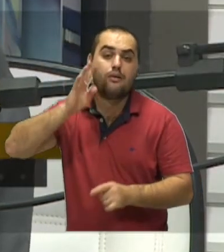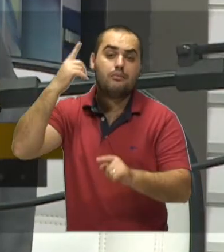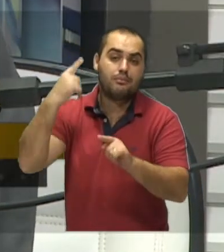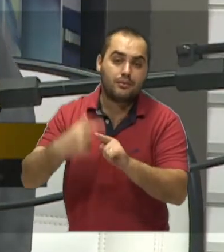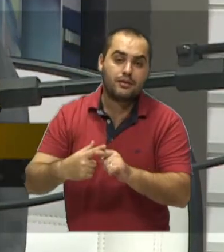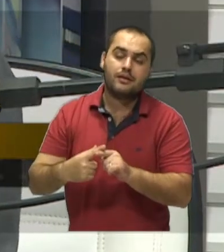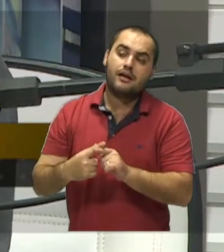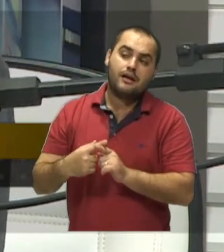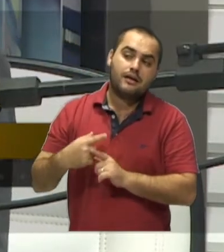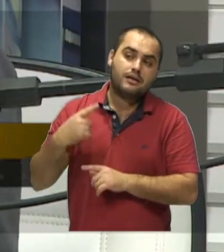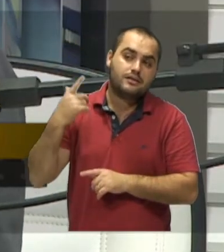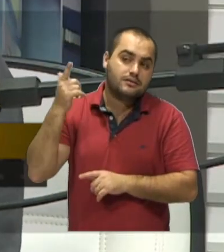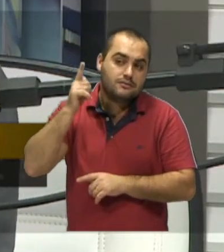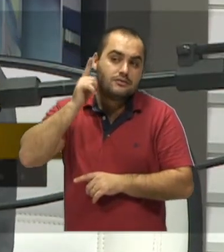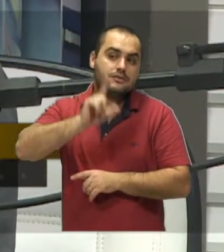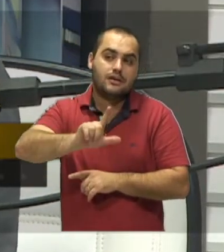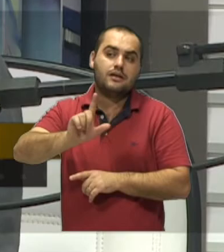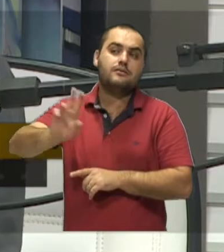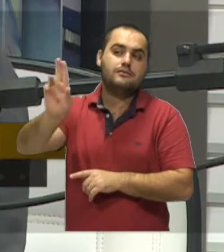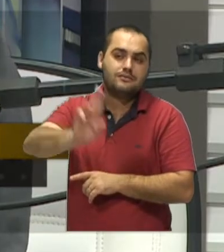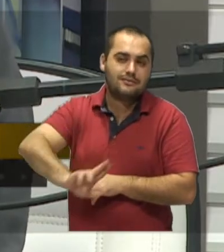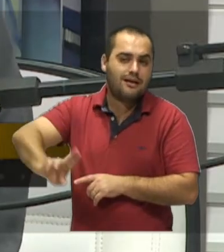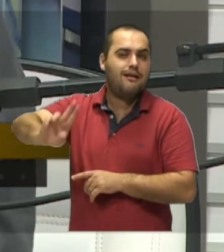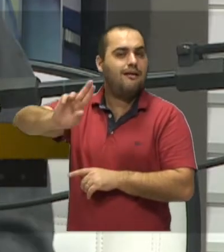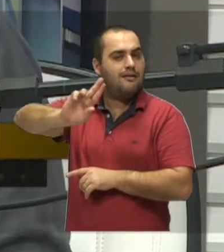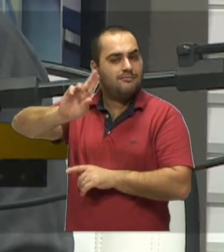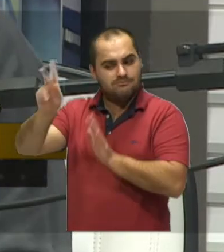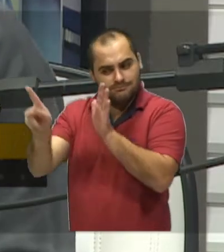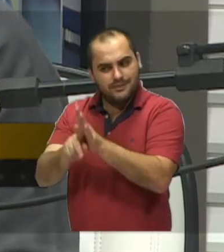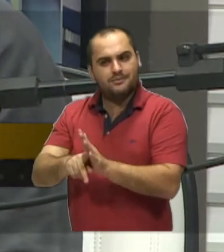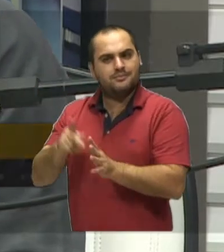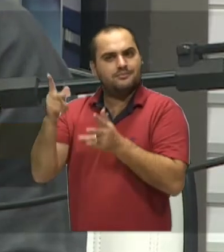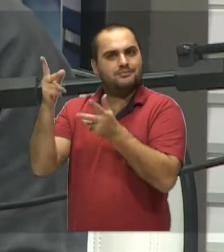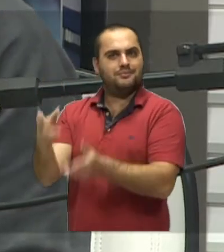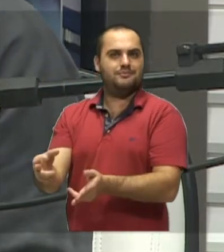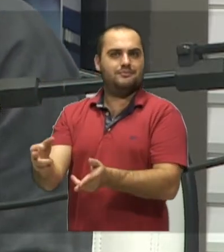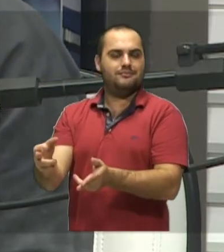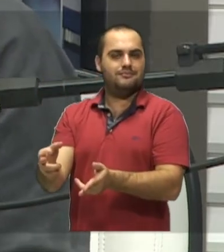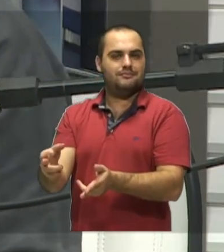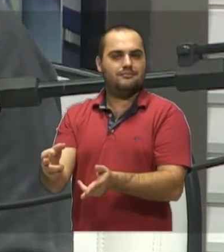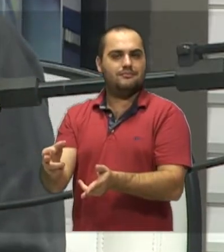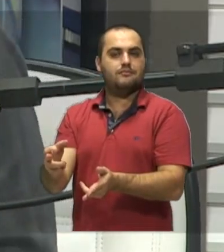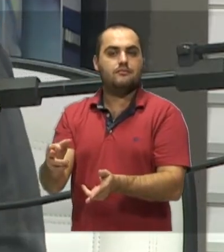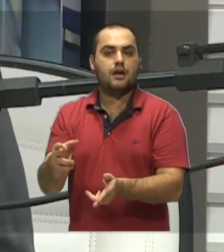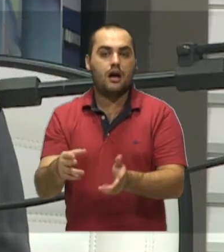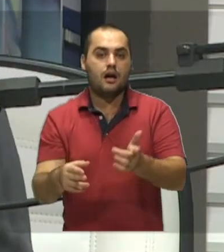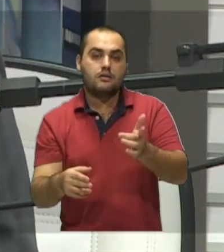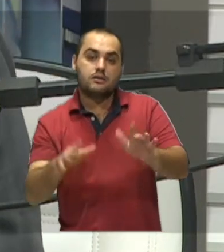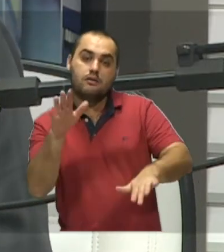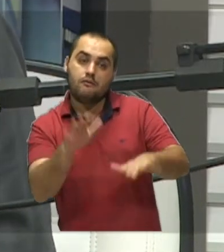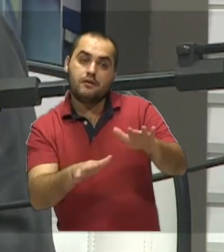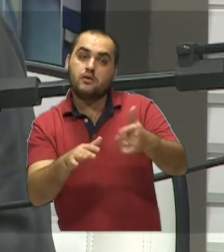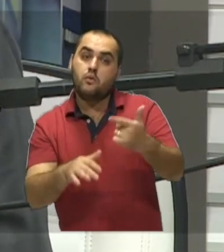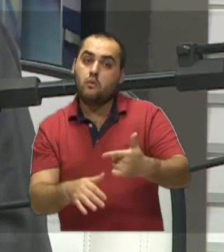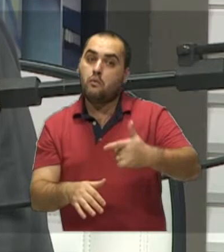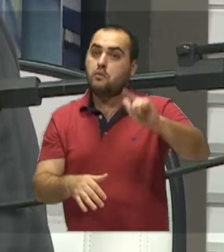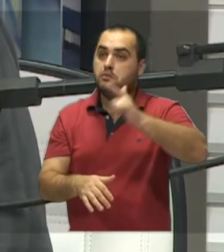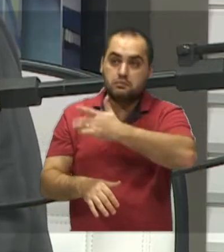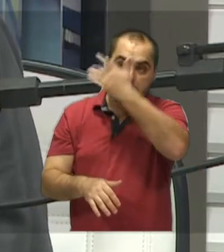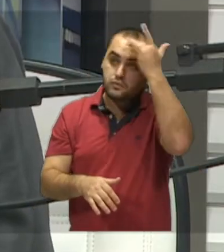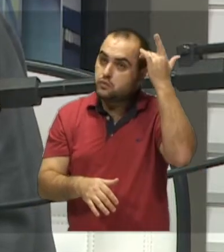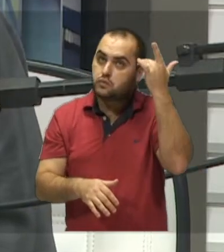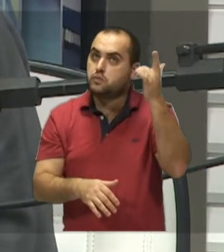linguagem e você acaba trazendo para a conversa, talvez, trabalhos que outras pessoas não conheceriam, né? Porque o objetivo do